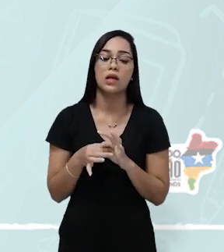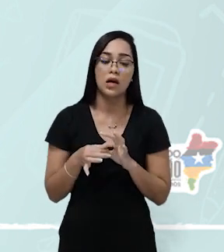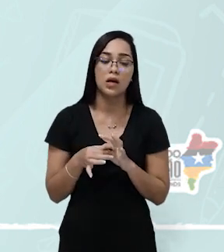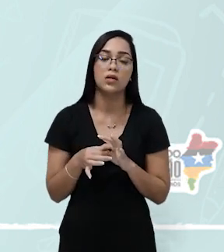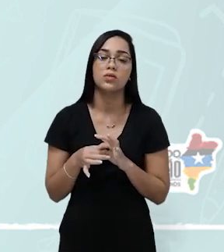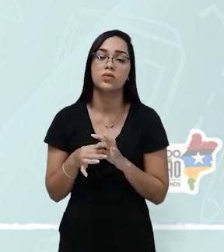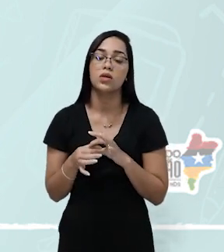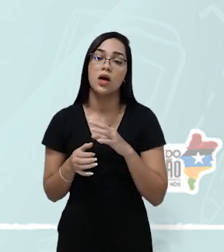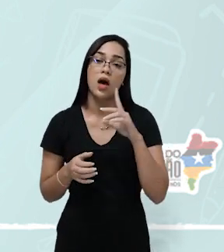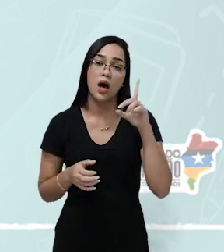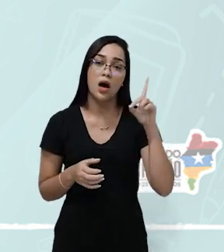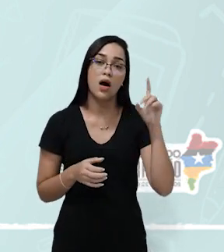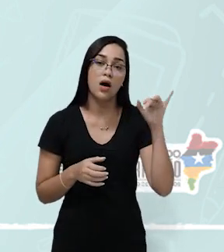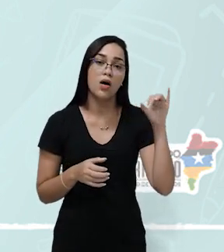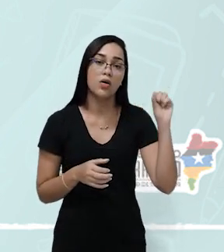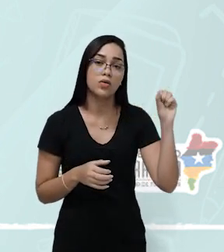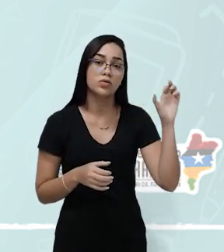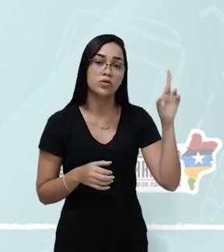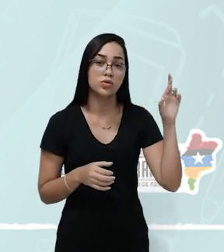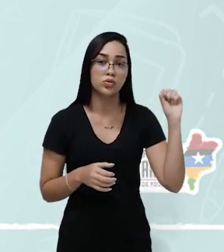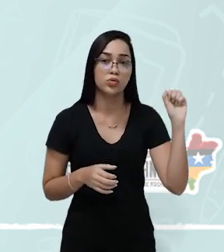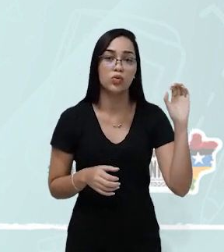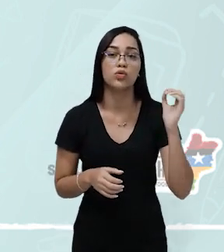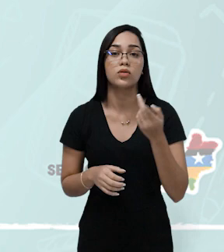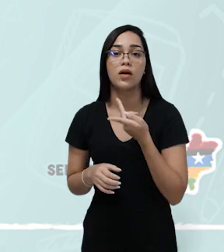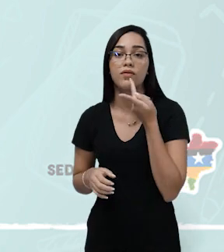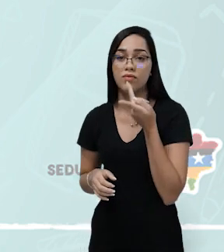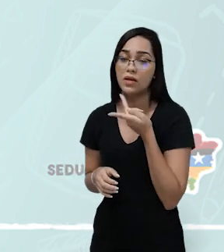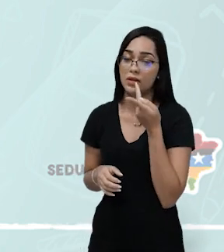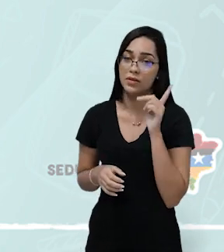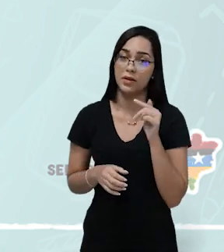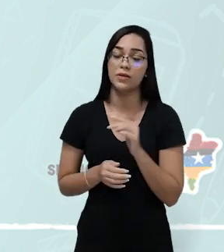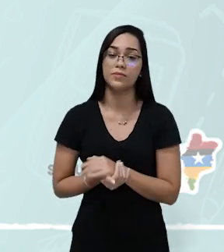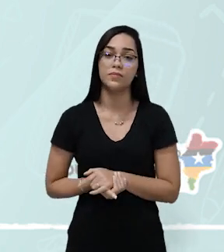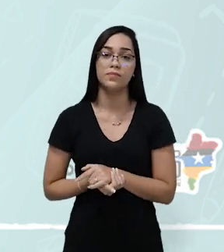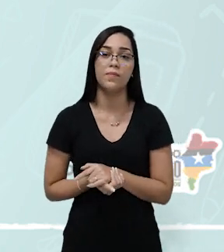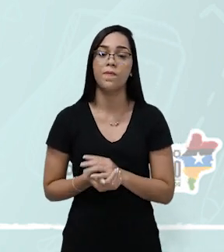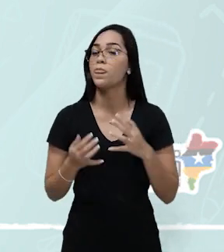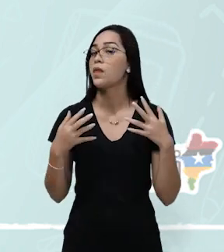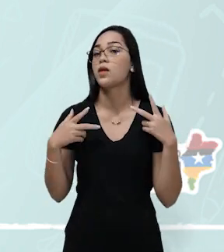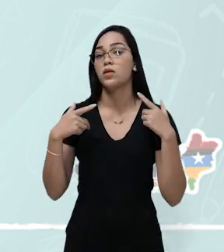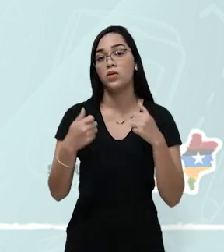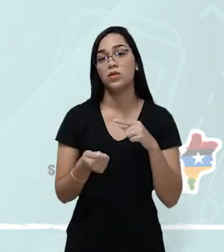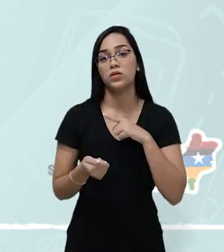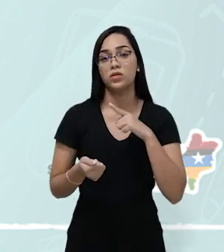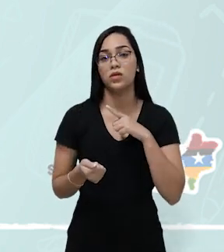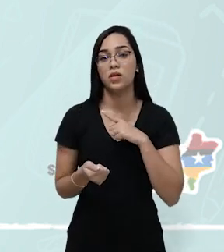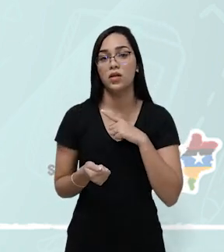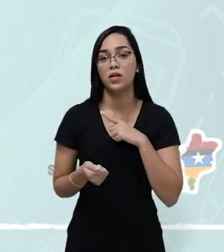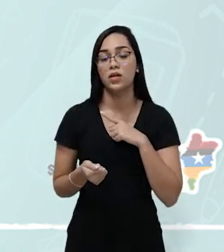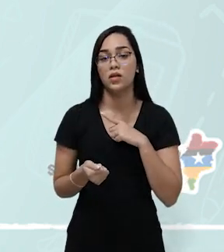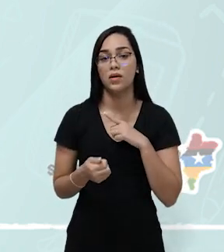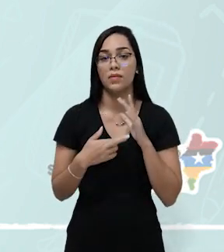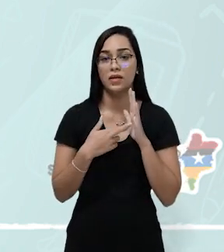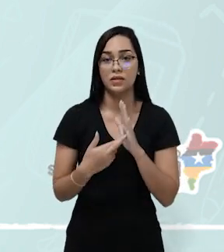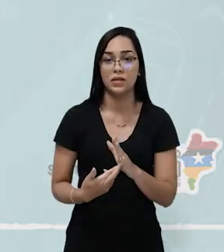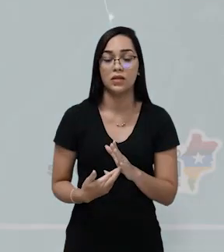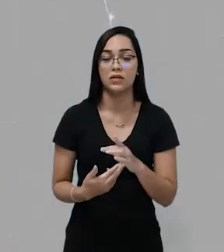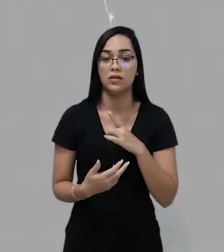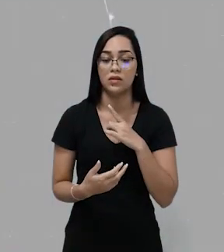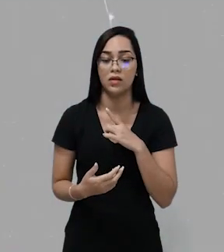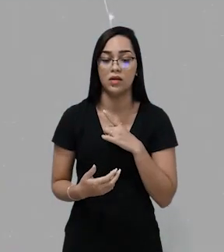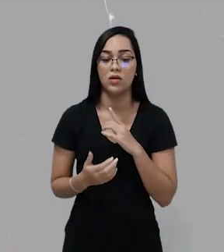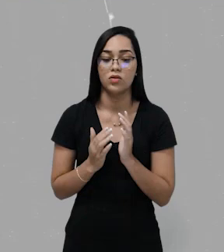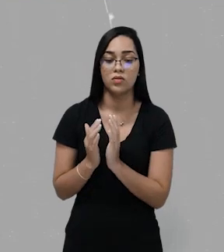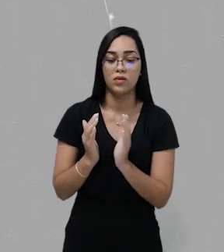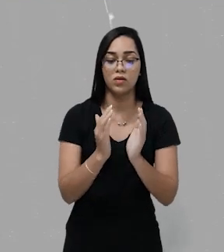ao discurso, às nossas falas. Todas essas figuras aí, representadas nos balões